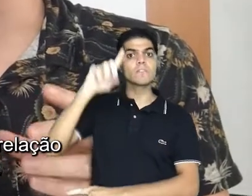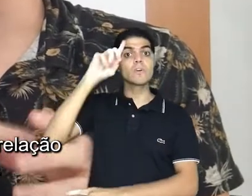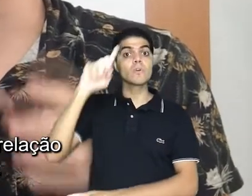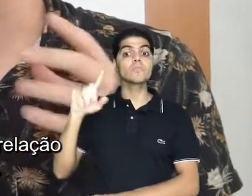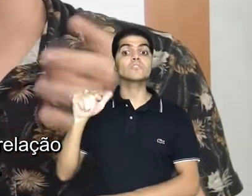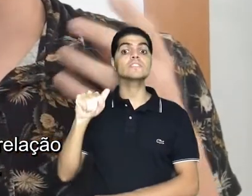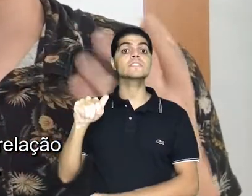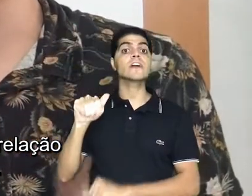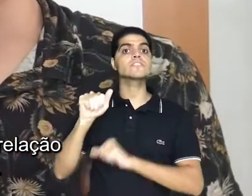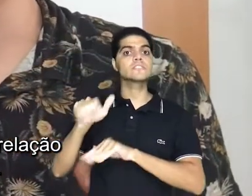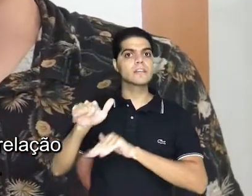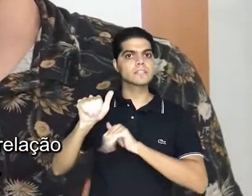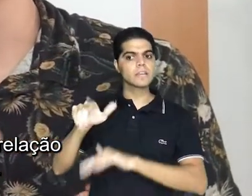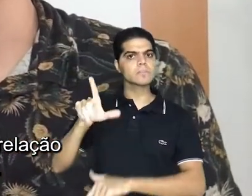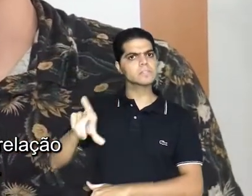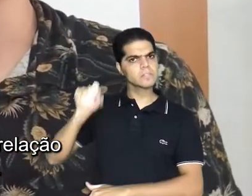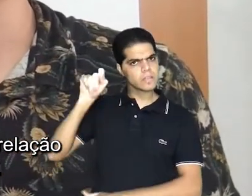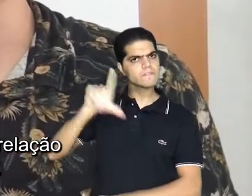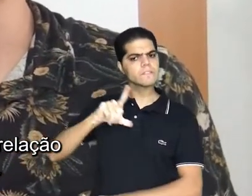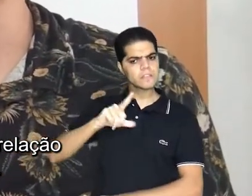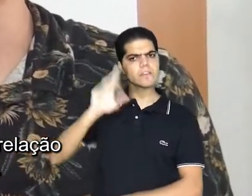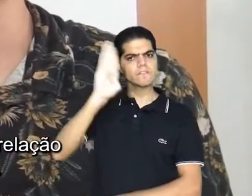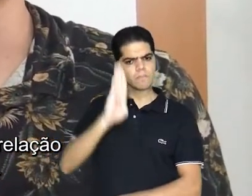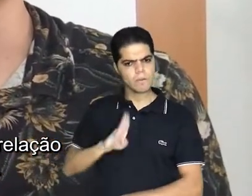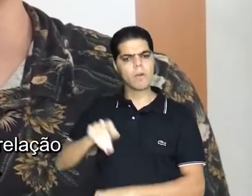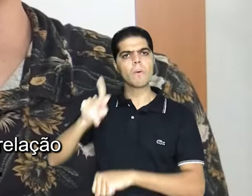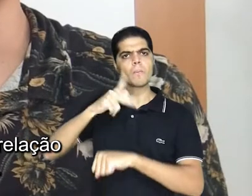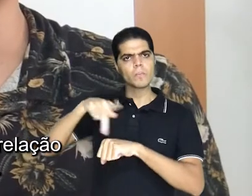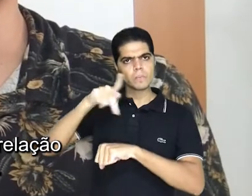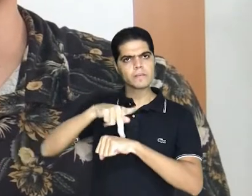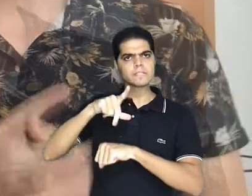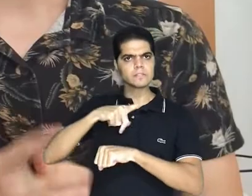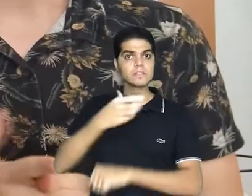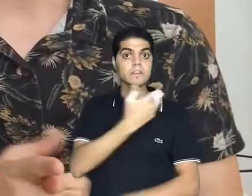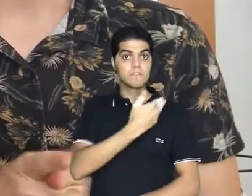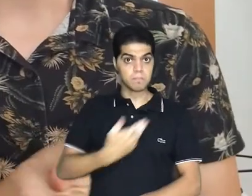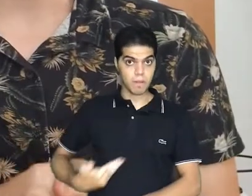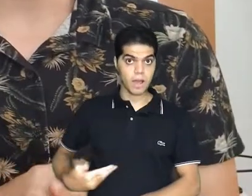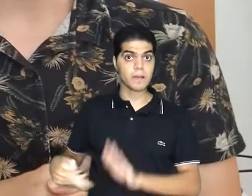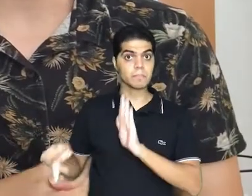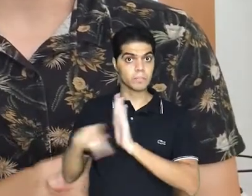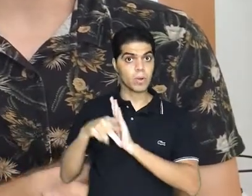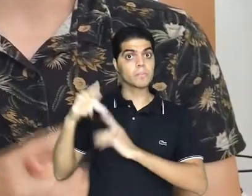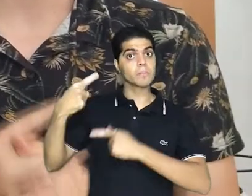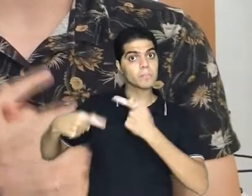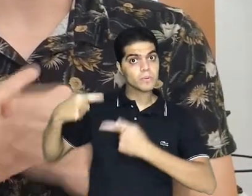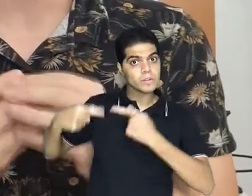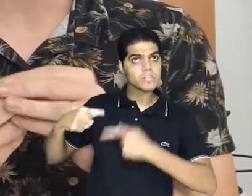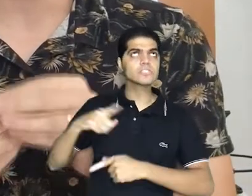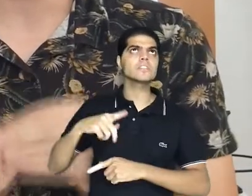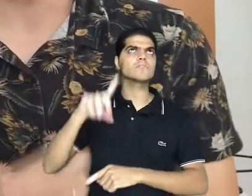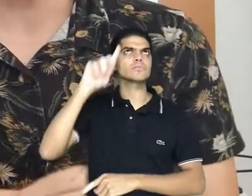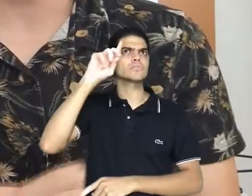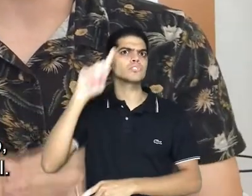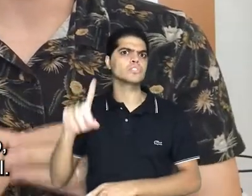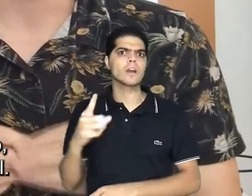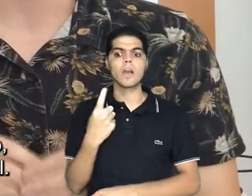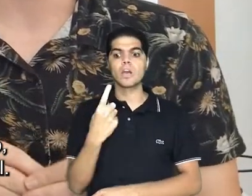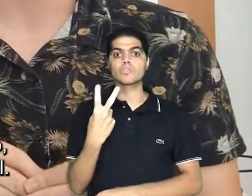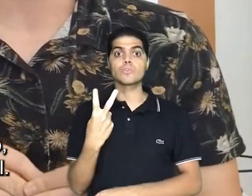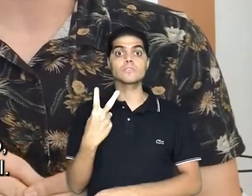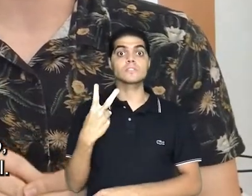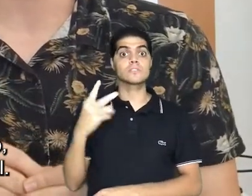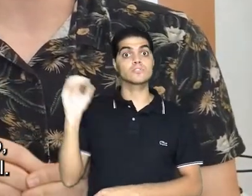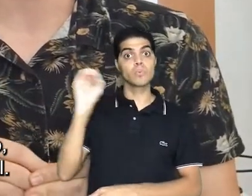uma das comemorações nacionais em relação a emancipação política do Brasil a gente poderia ter escolhido por exemplo dia Doze de Outubro